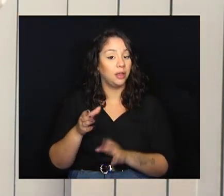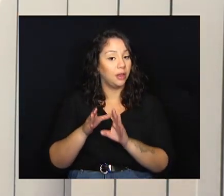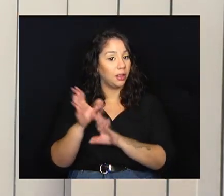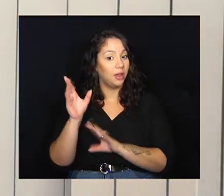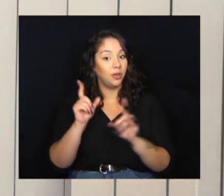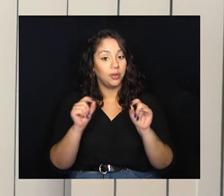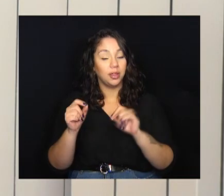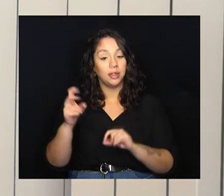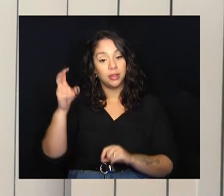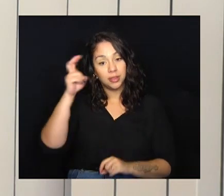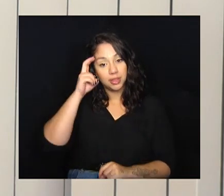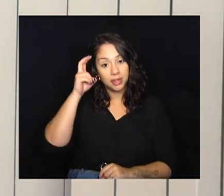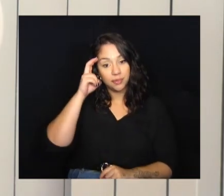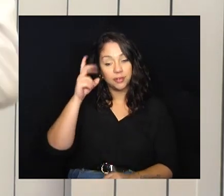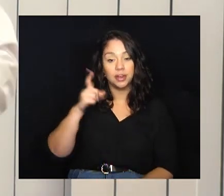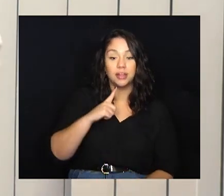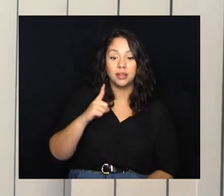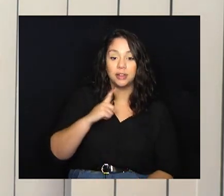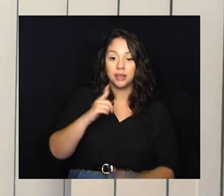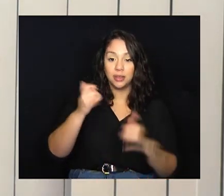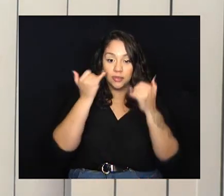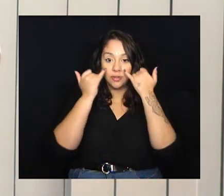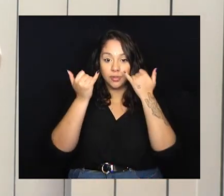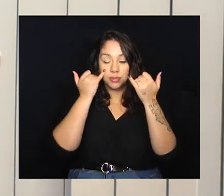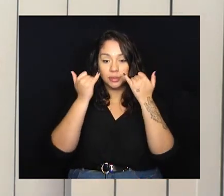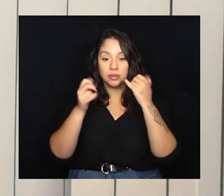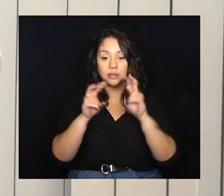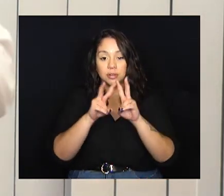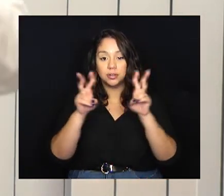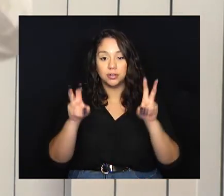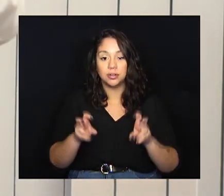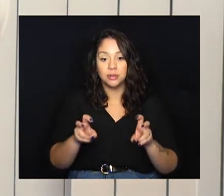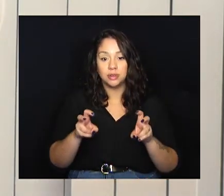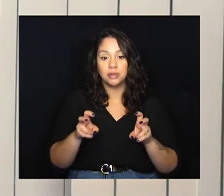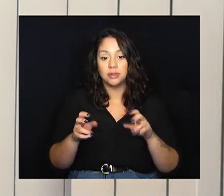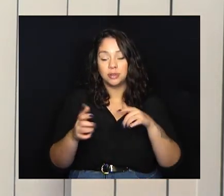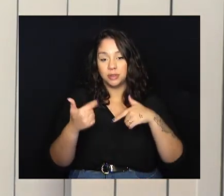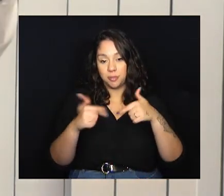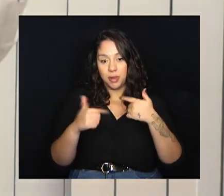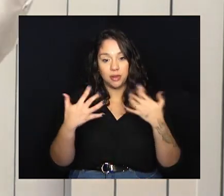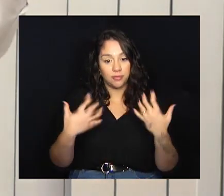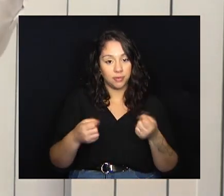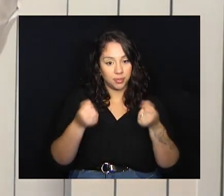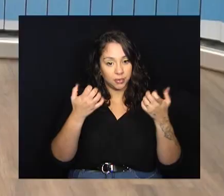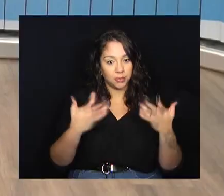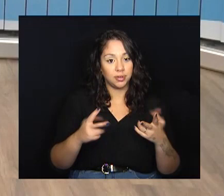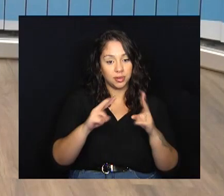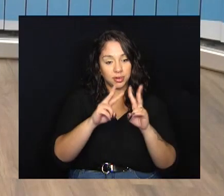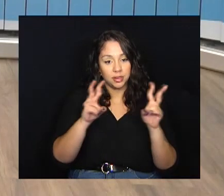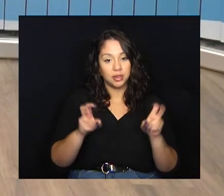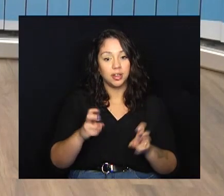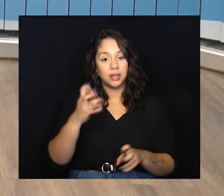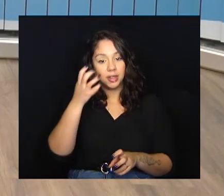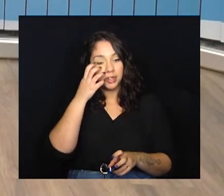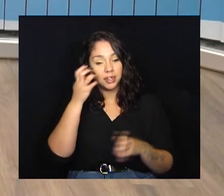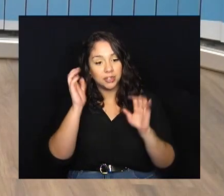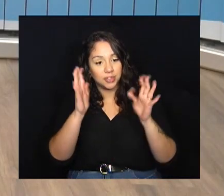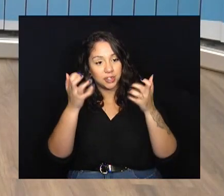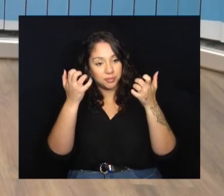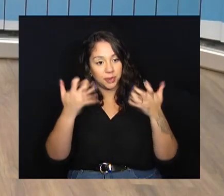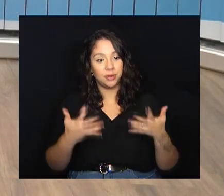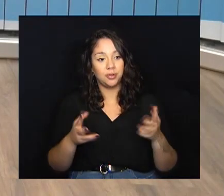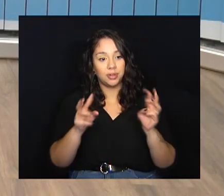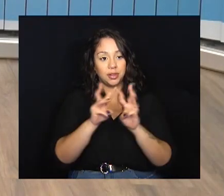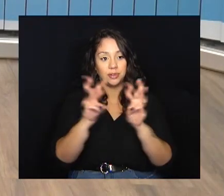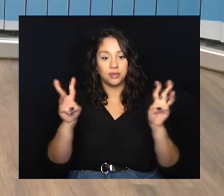na quinta-feira tem informações para você em relação a emprego vamos continuar falando sobre esse assunto o André falou aqui eu tô com o site